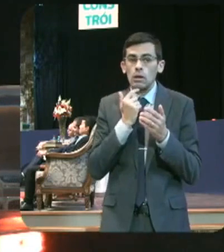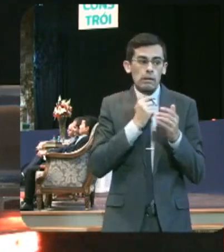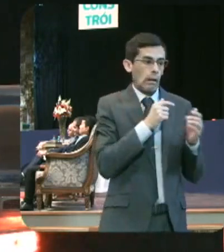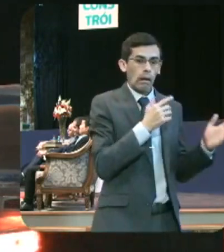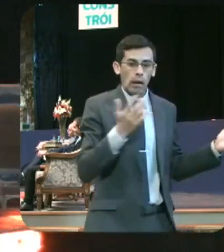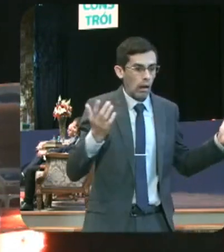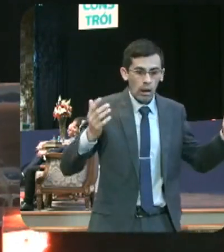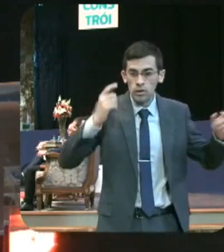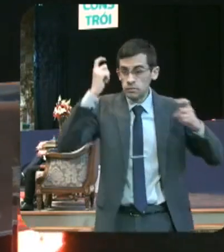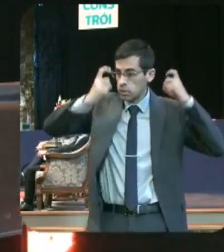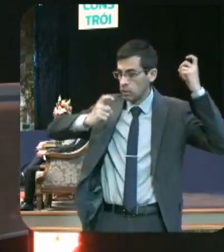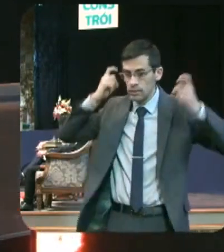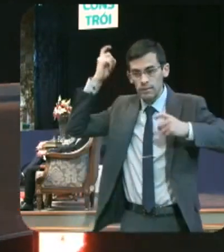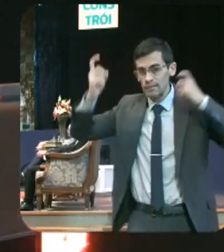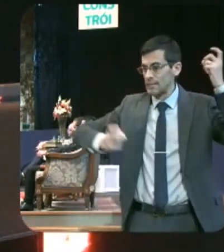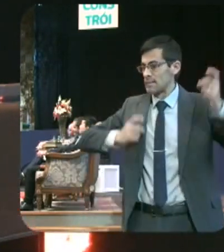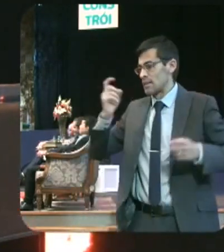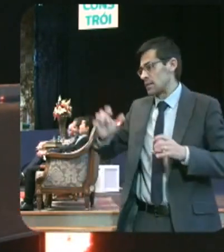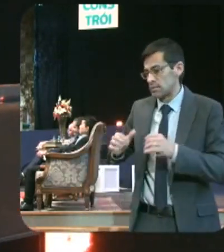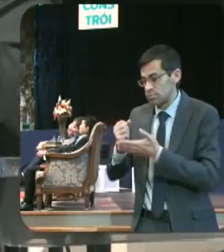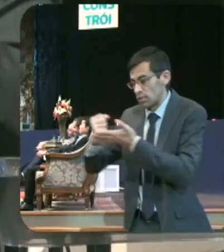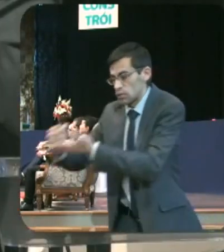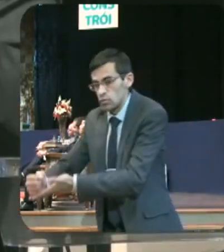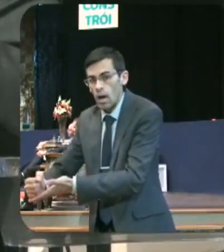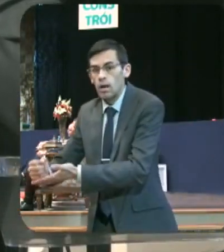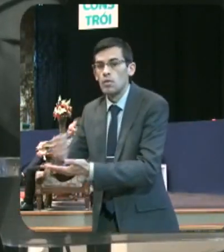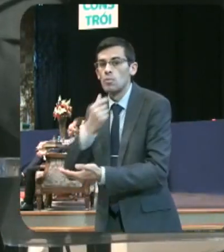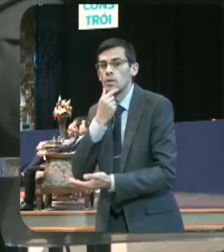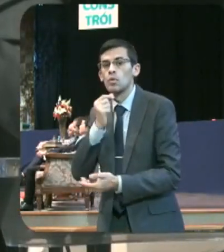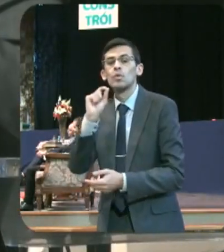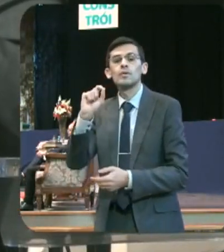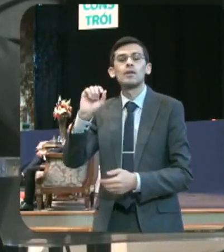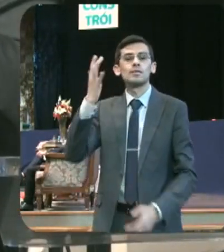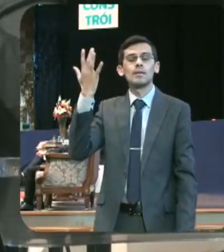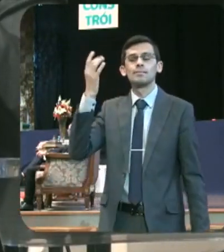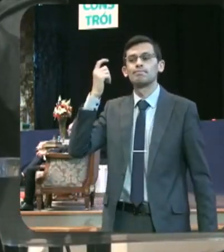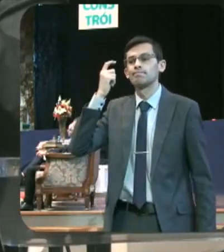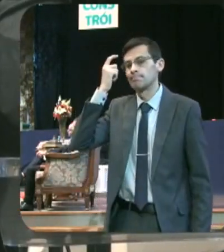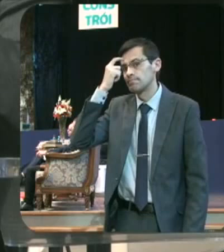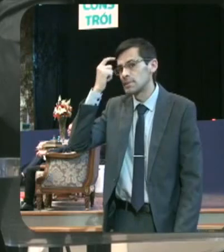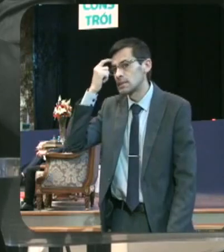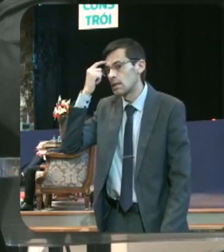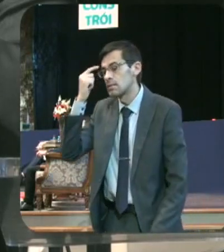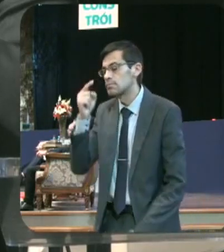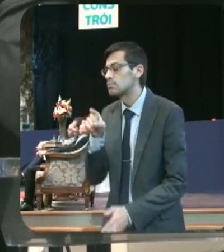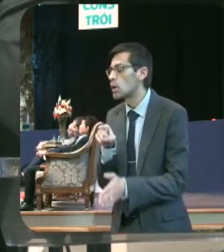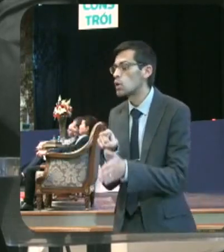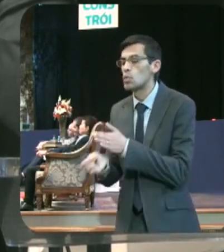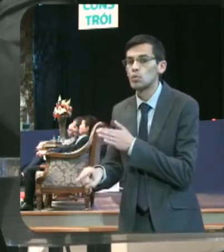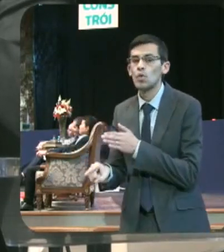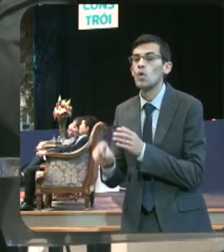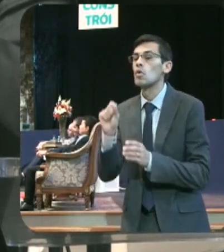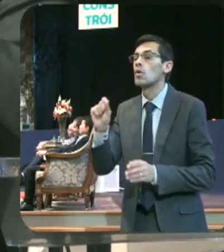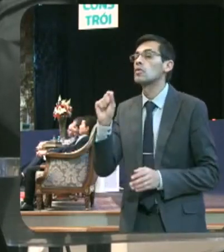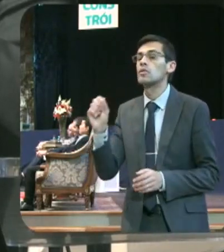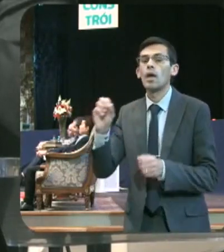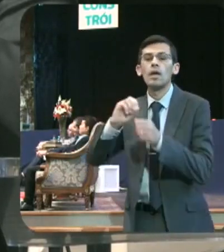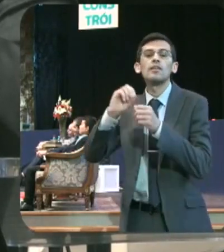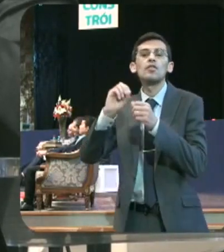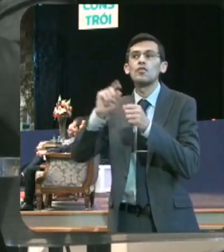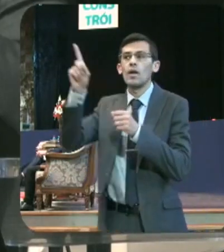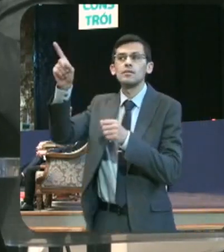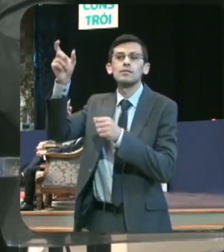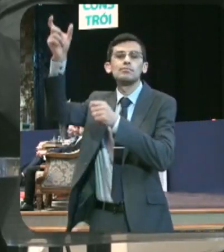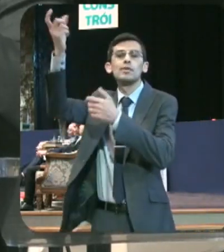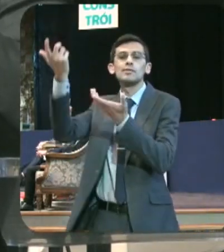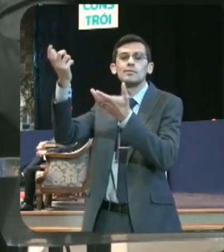para socorrer o moço e tal, etc. E aí perguntam, quem é que foi o cidadão que